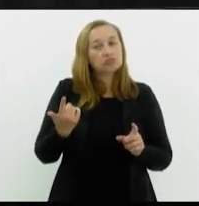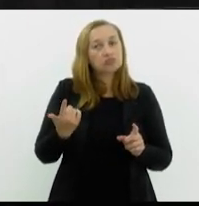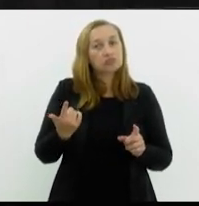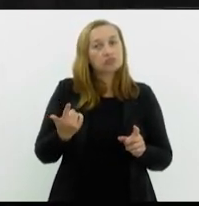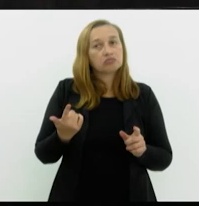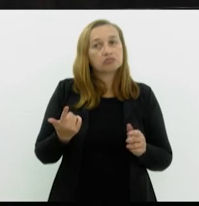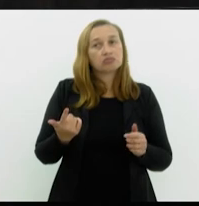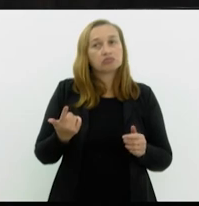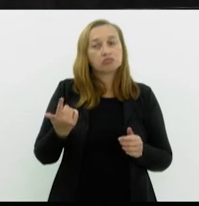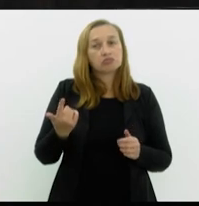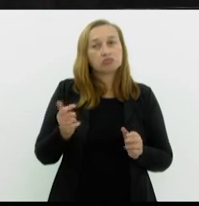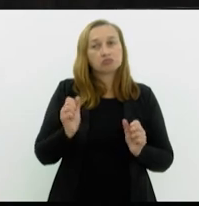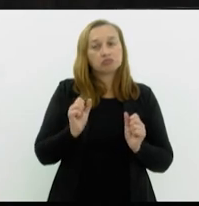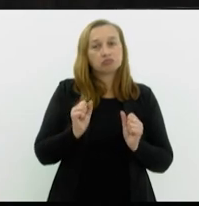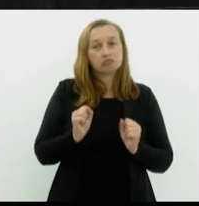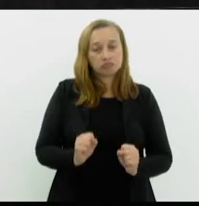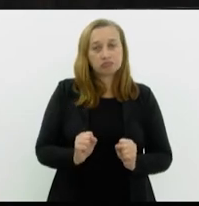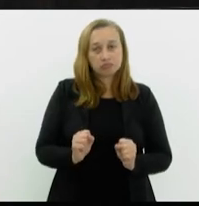que o governador